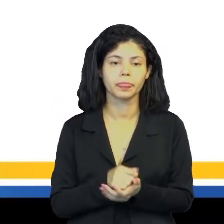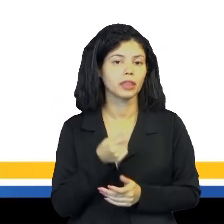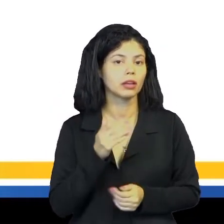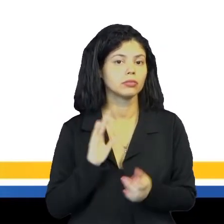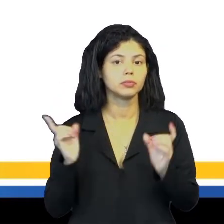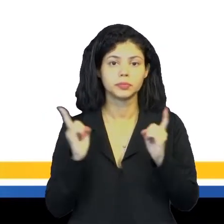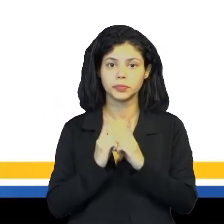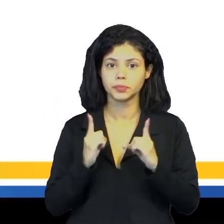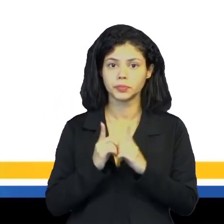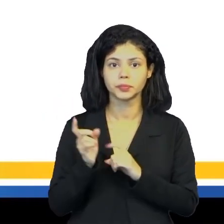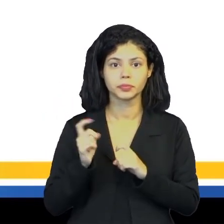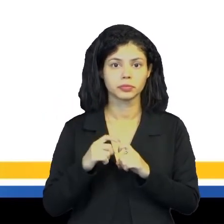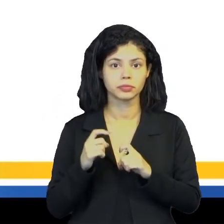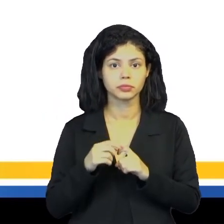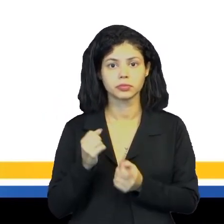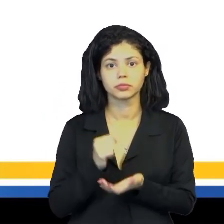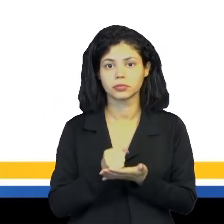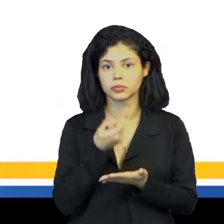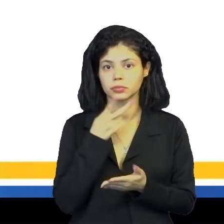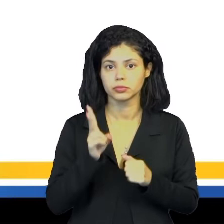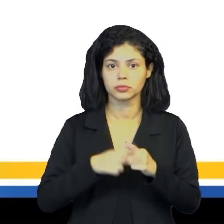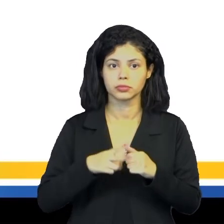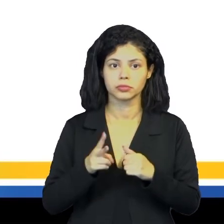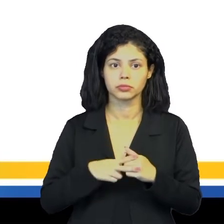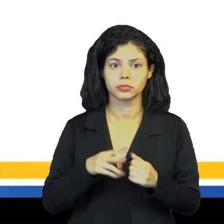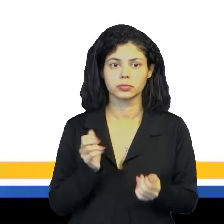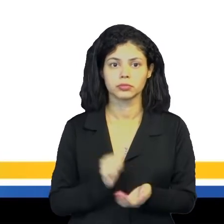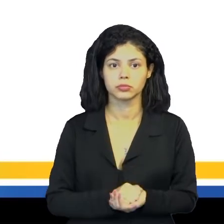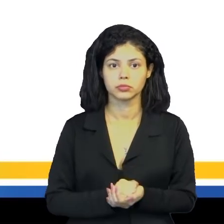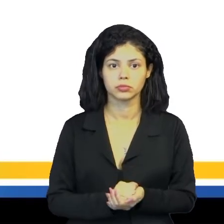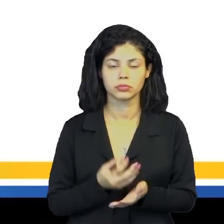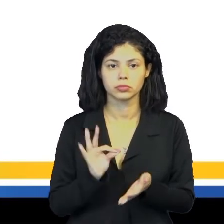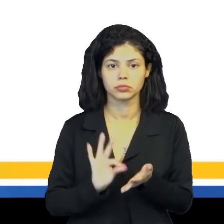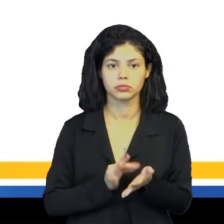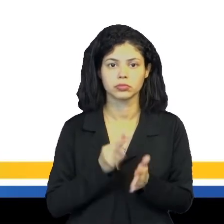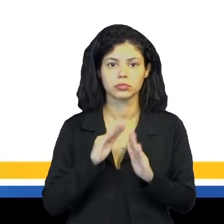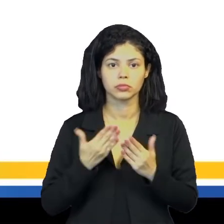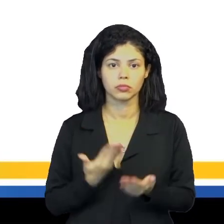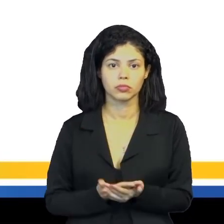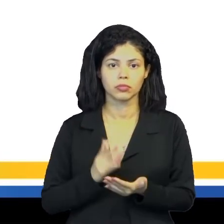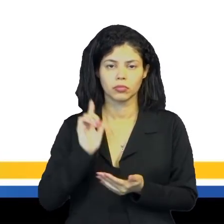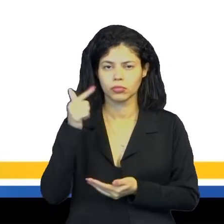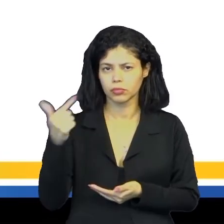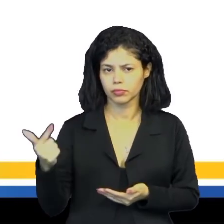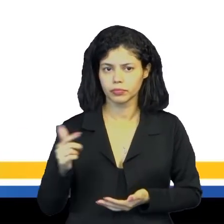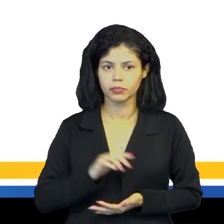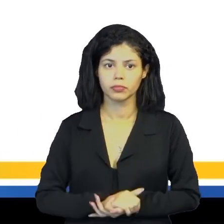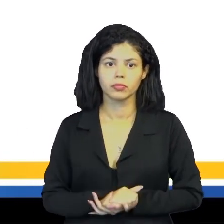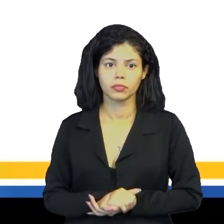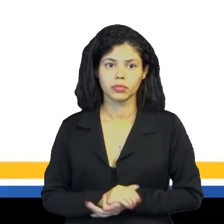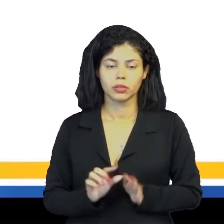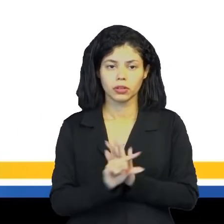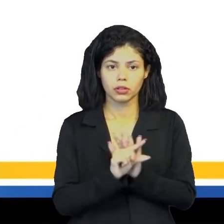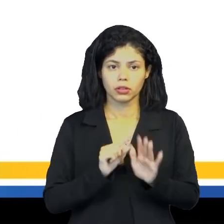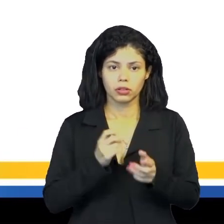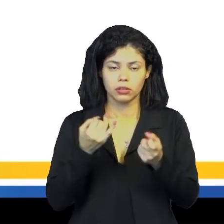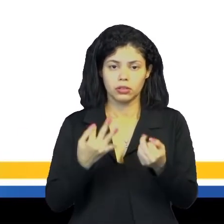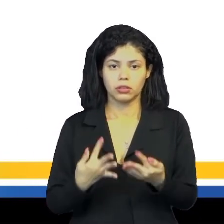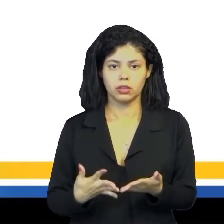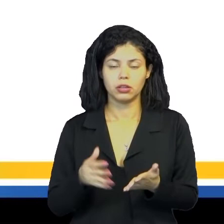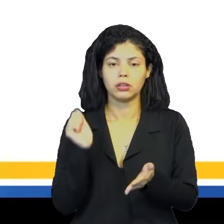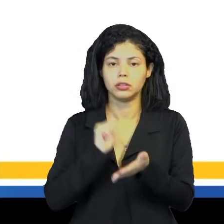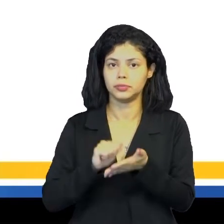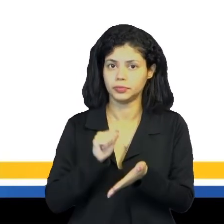serviço, atendimento médico, remédios, verba para enterro, matrícula em escola, bolsa de estudos e etc. O trecho acima descreve